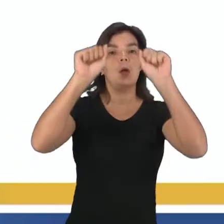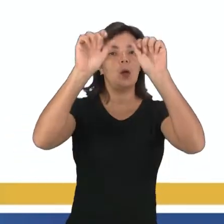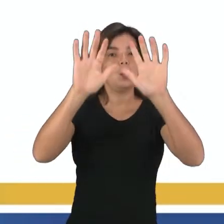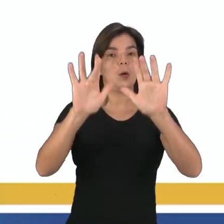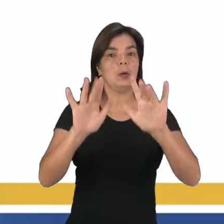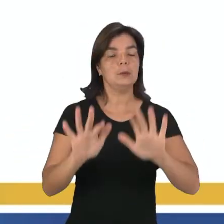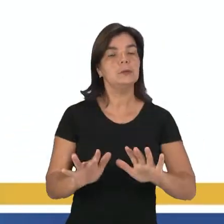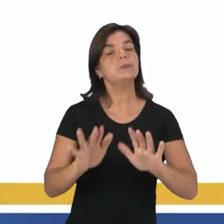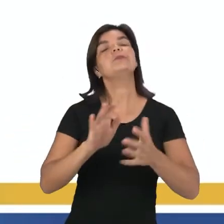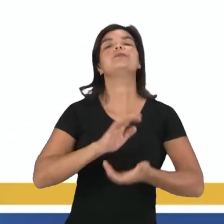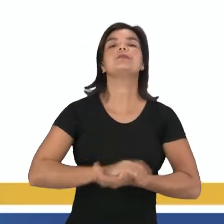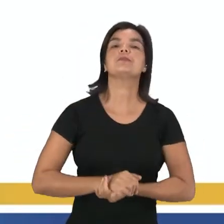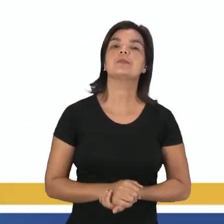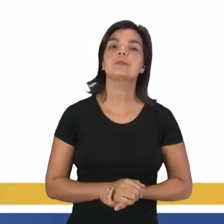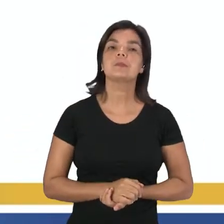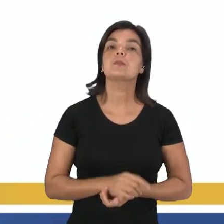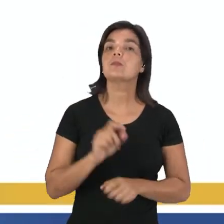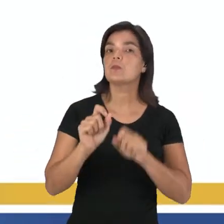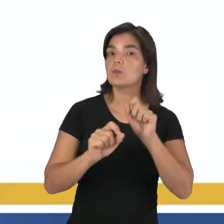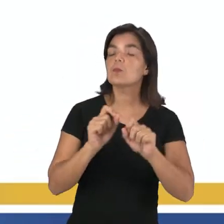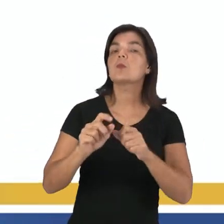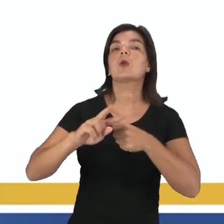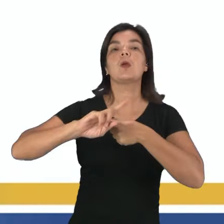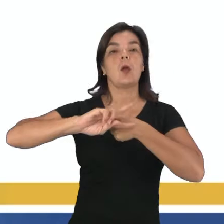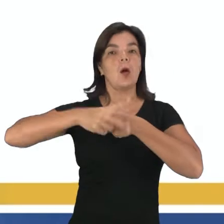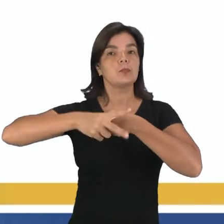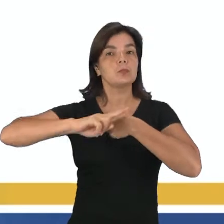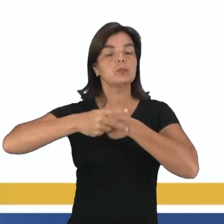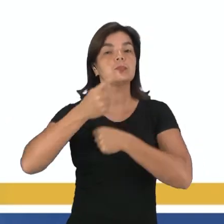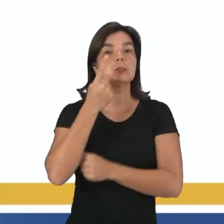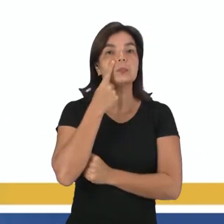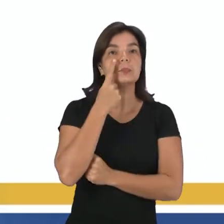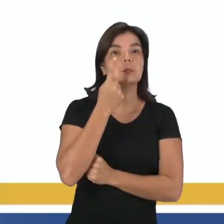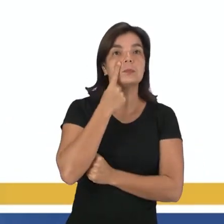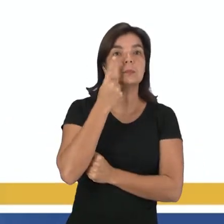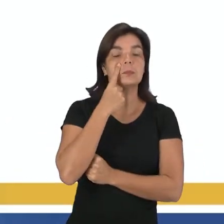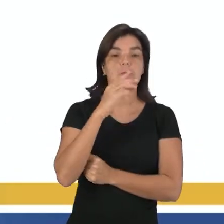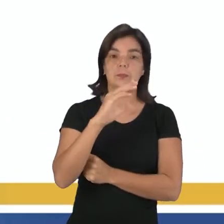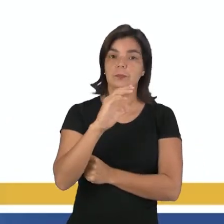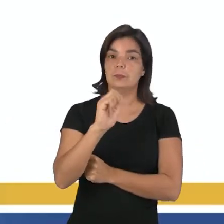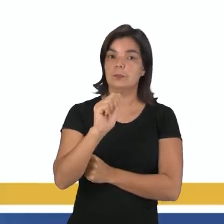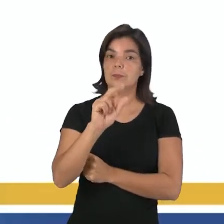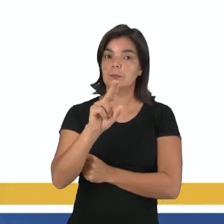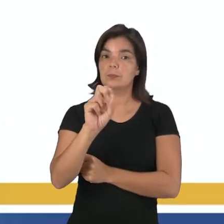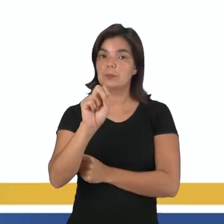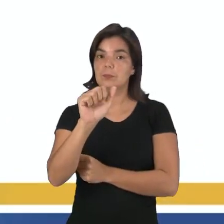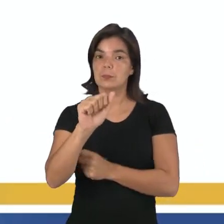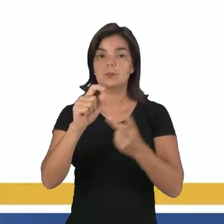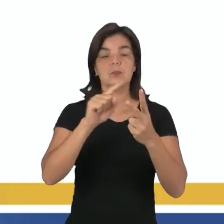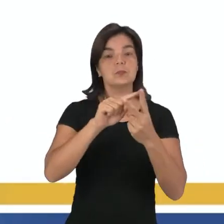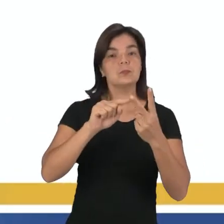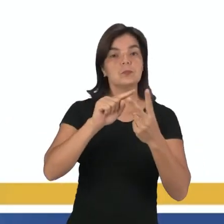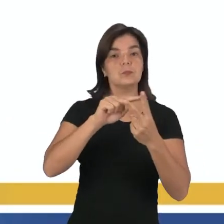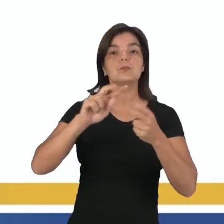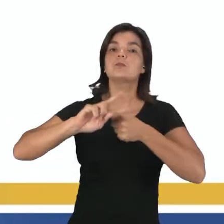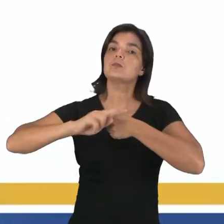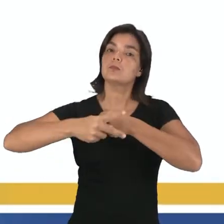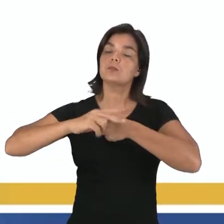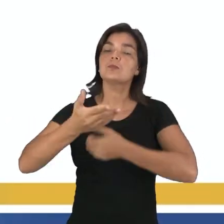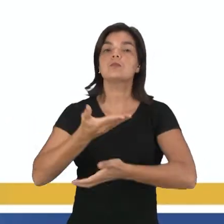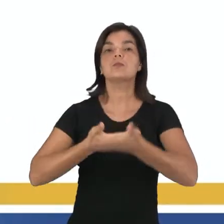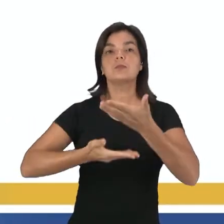controle? É a estiagem, que é a consequência. Então, observem que causa e consequência, essas duas palavras